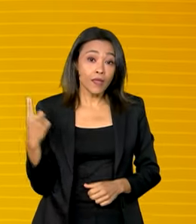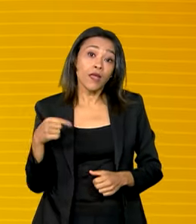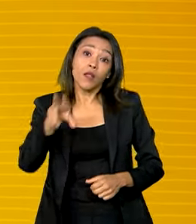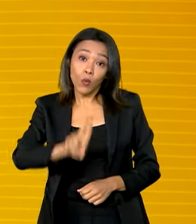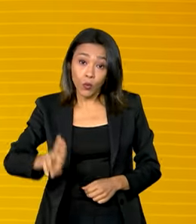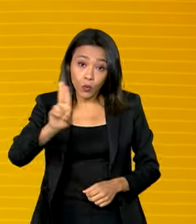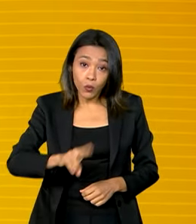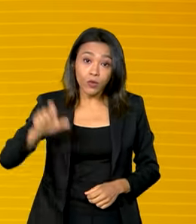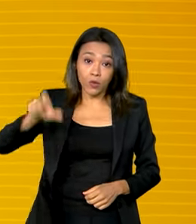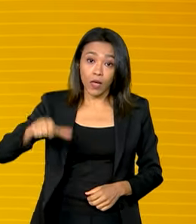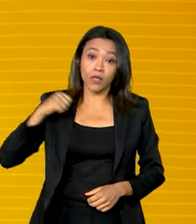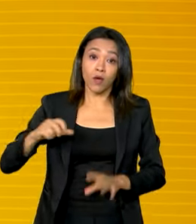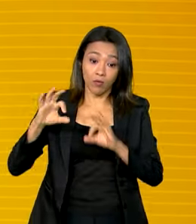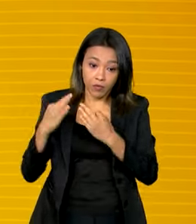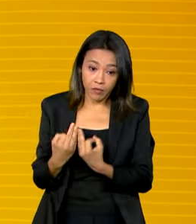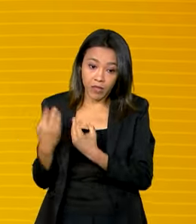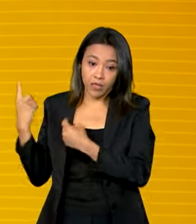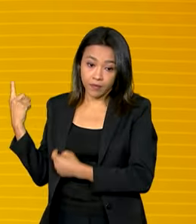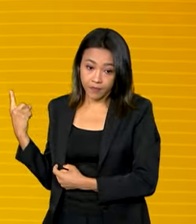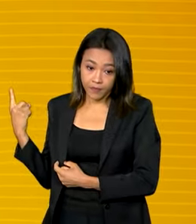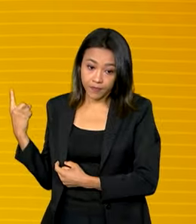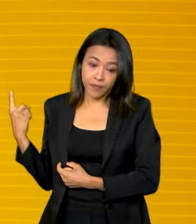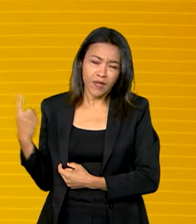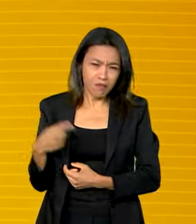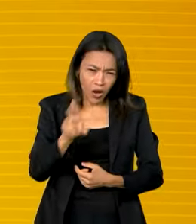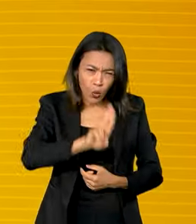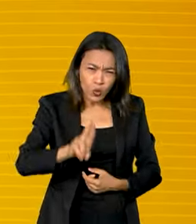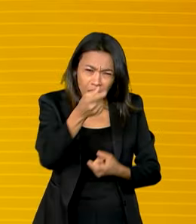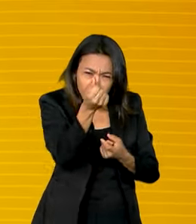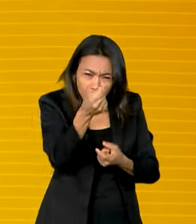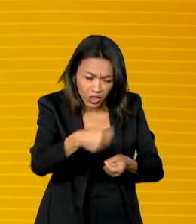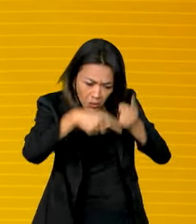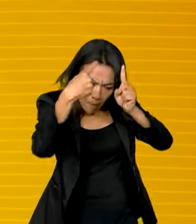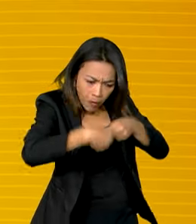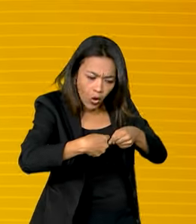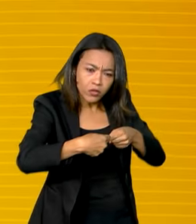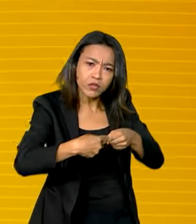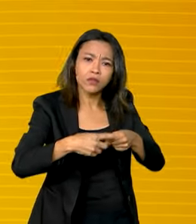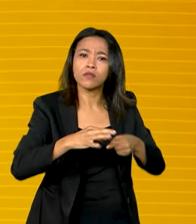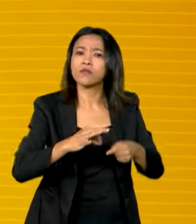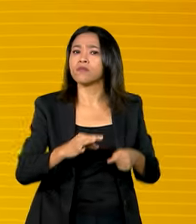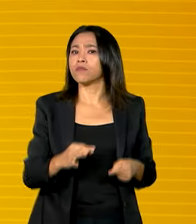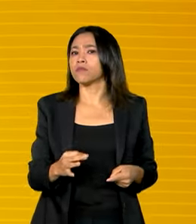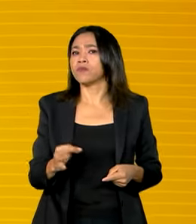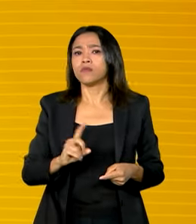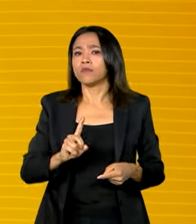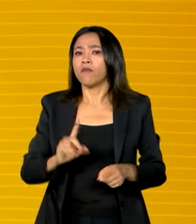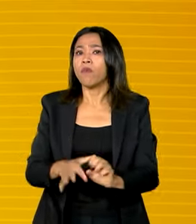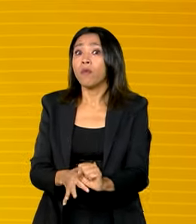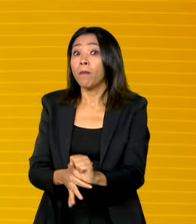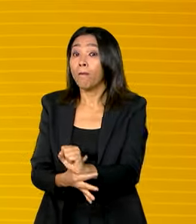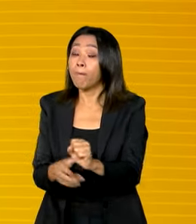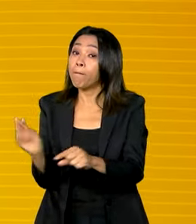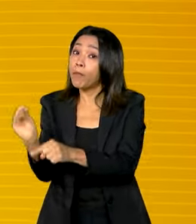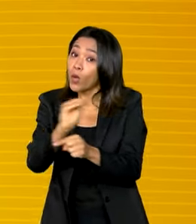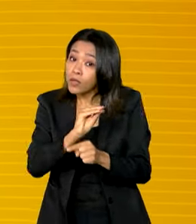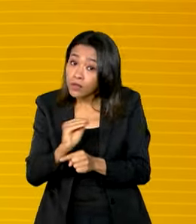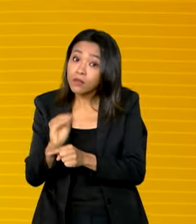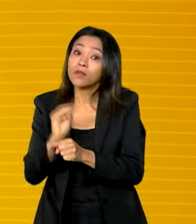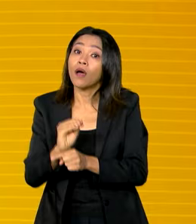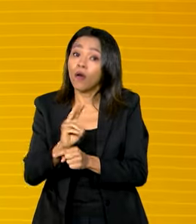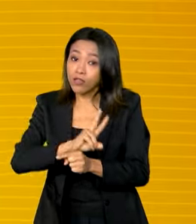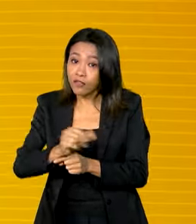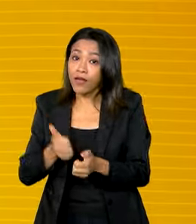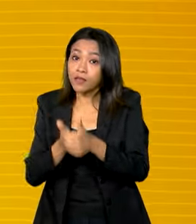Dea famam de apostas de jog garantir por isso a proteção espal com as medidas